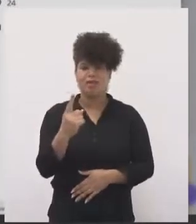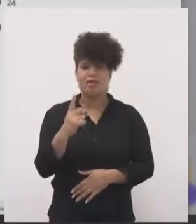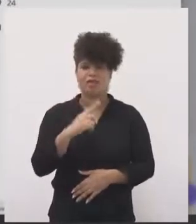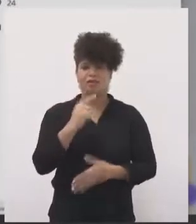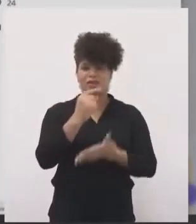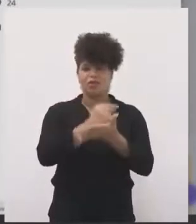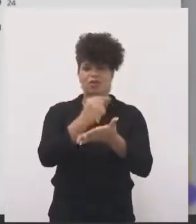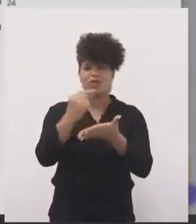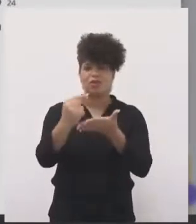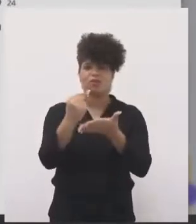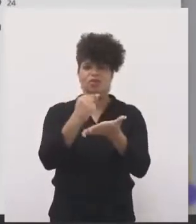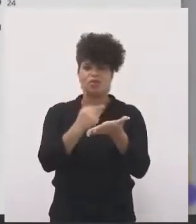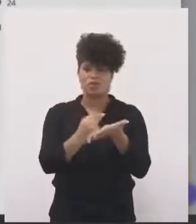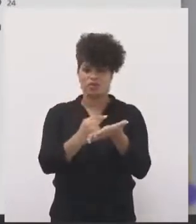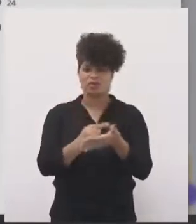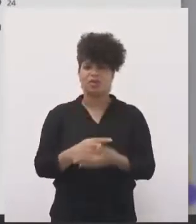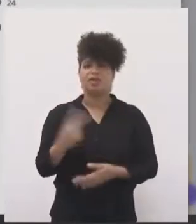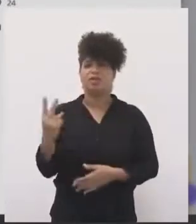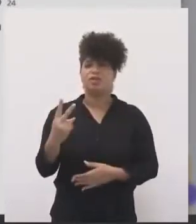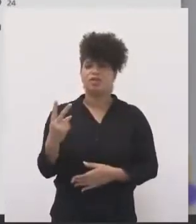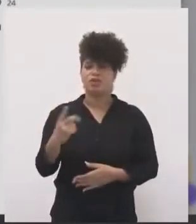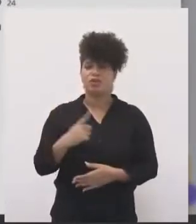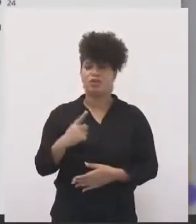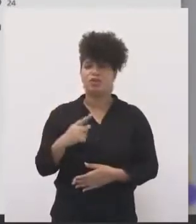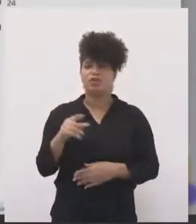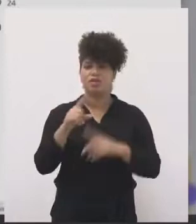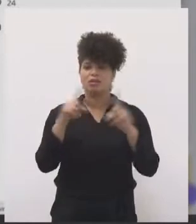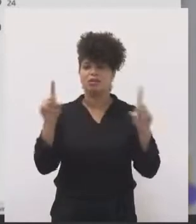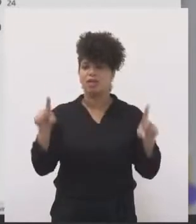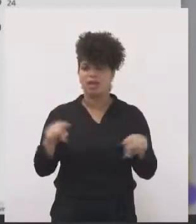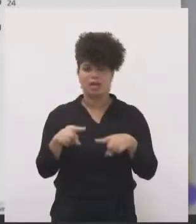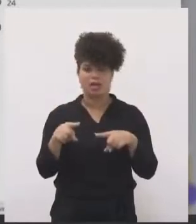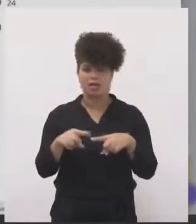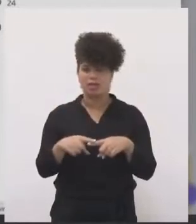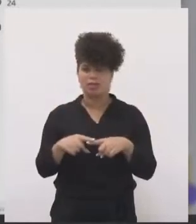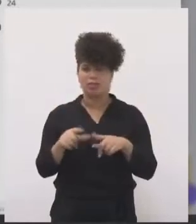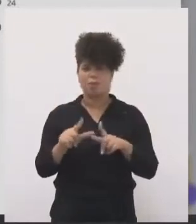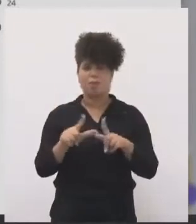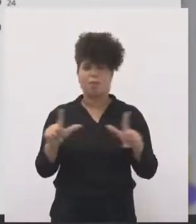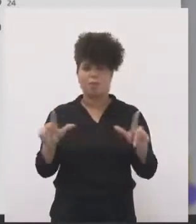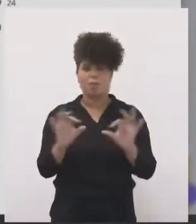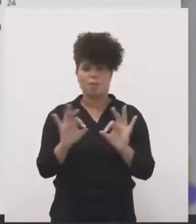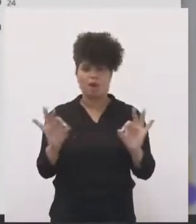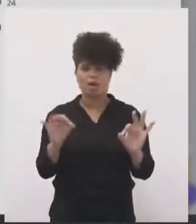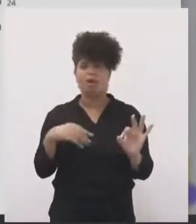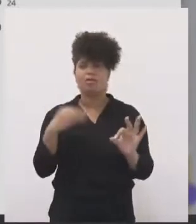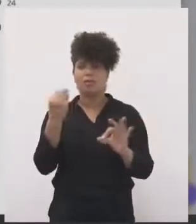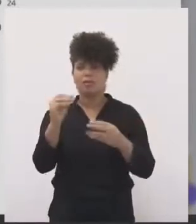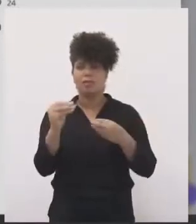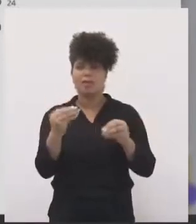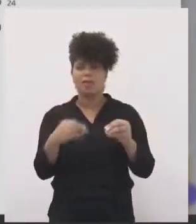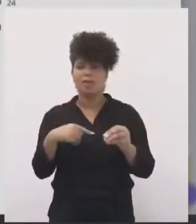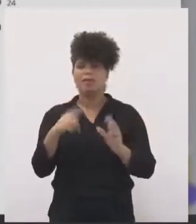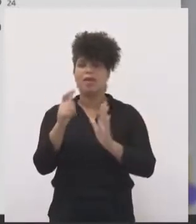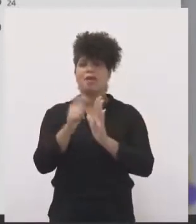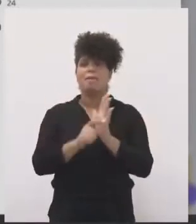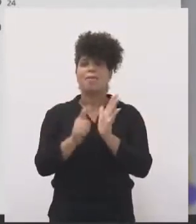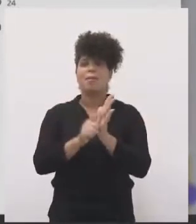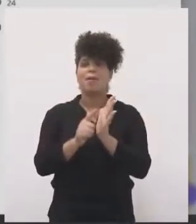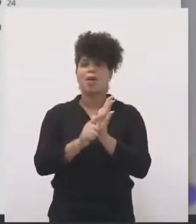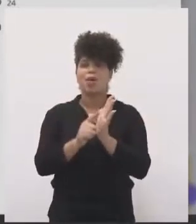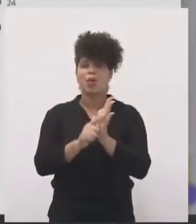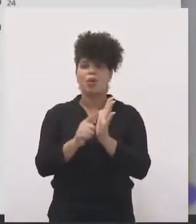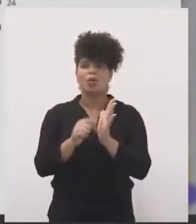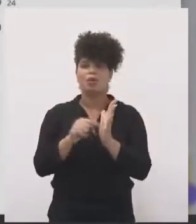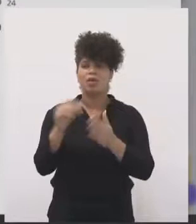uma coisinha pronta, no segundo tem um quadro em branco para eu adicionar os meus elementos, ainda tem uma folha de rascunho,